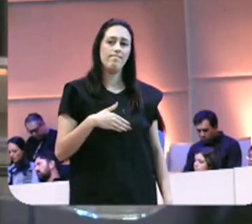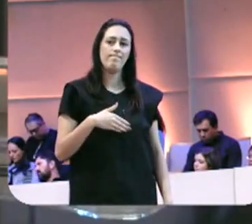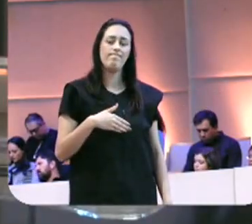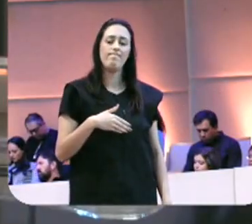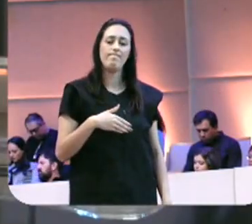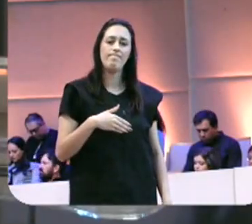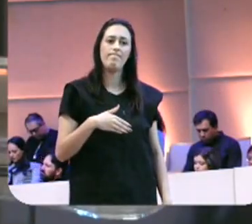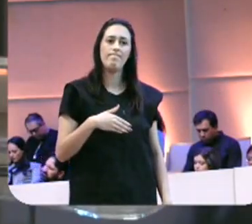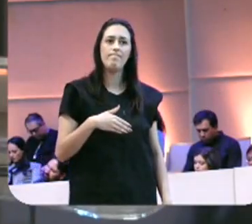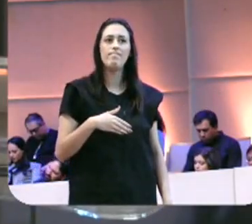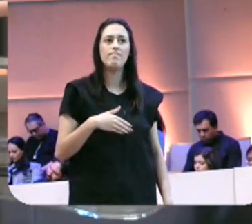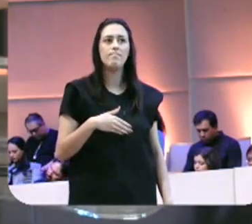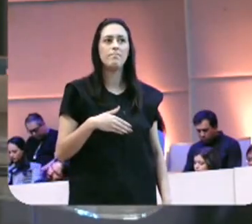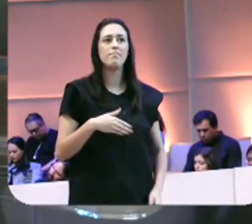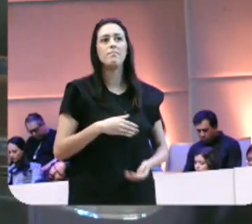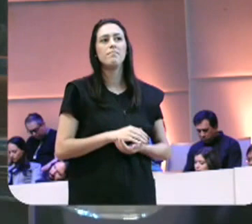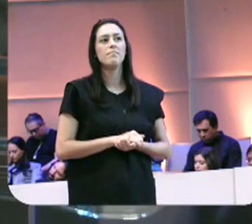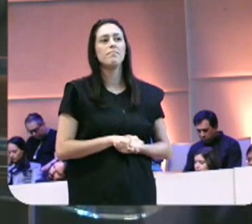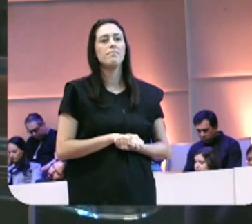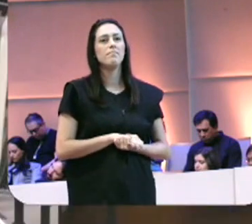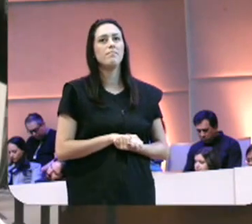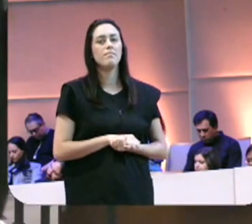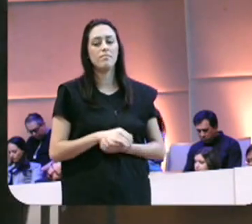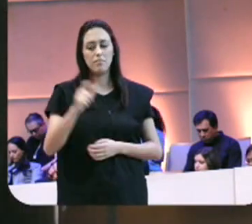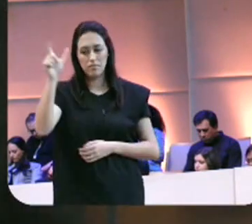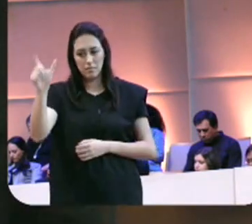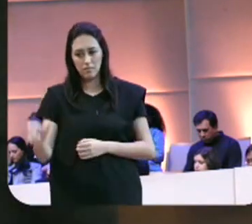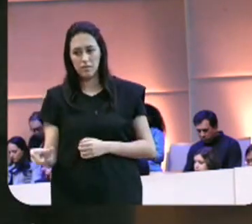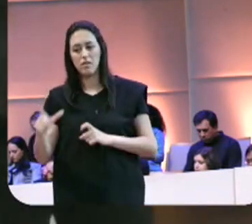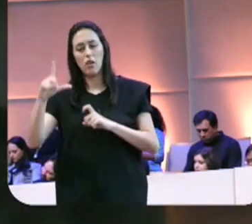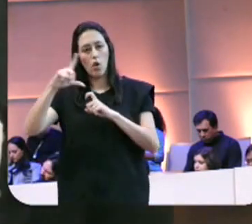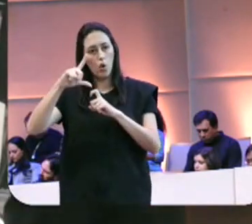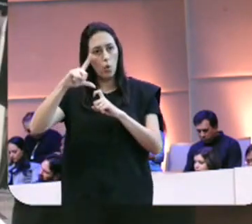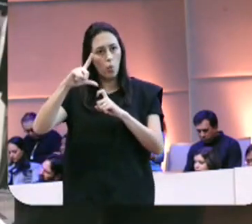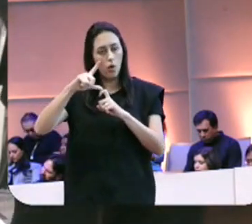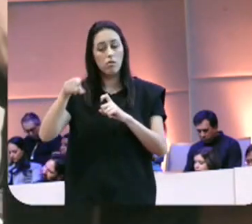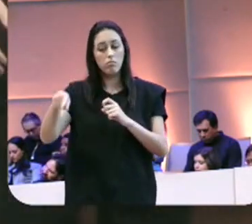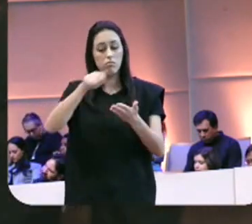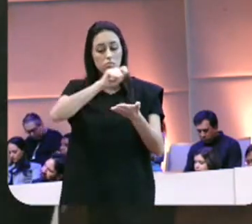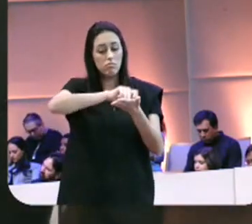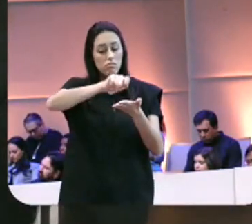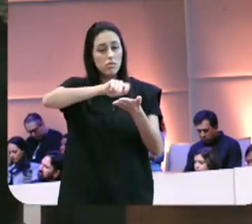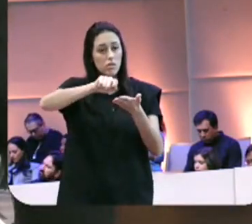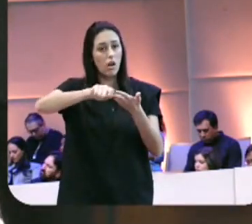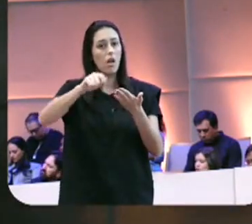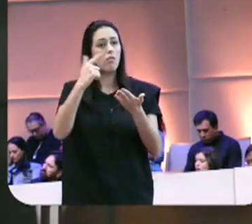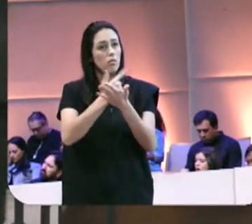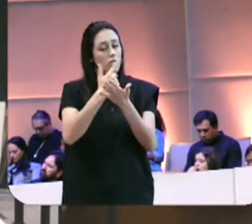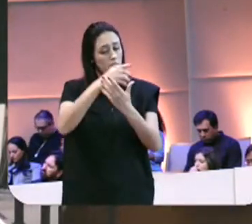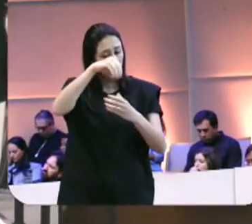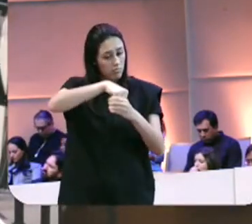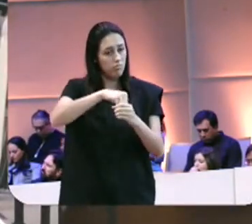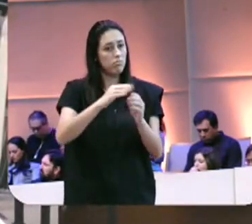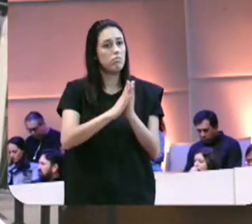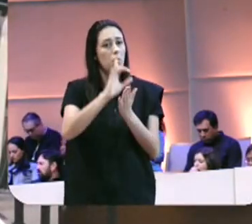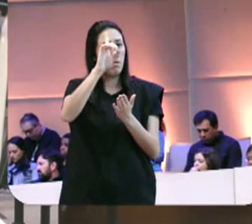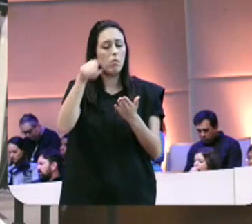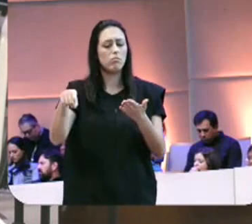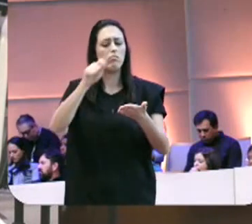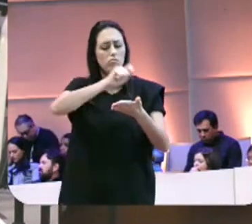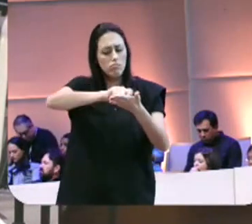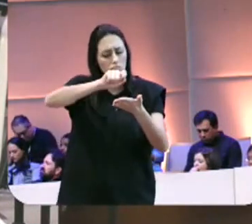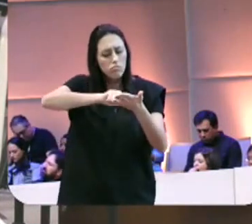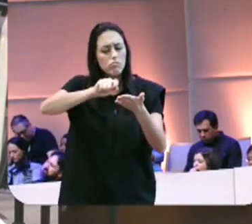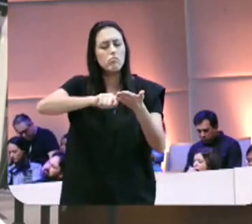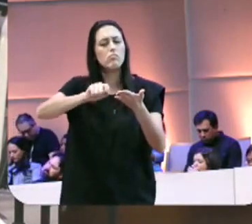interessante, que o próprio historiador Lucas, ele escreve um outro livro da Bíblia, É como se fosse uma segunda parte do discipulado que ele